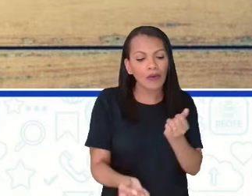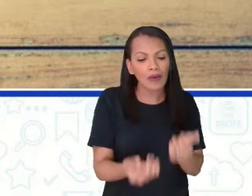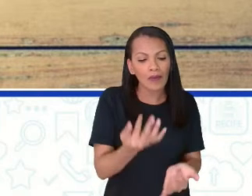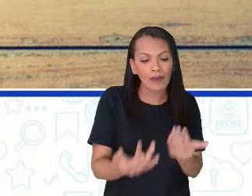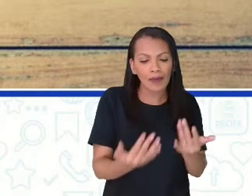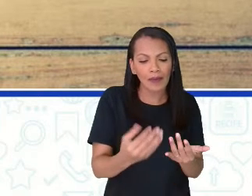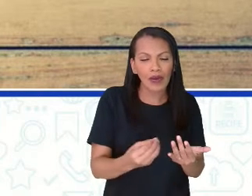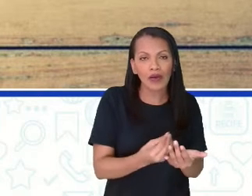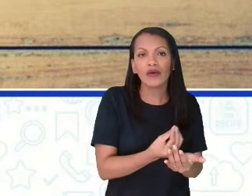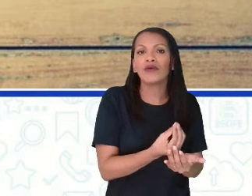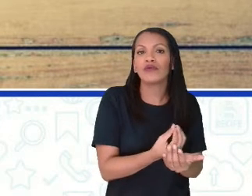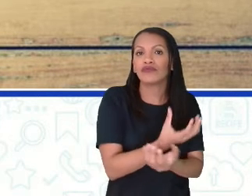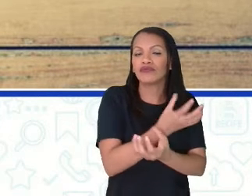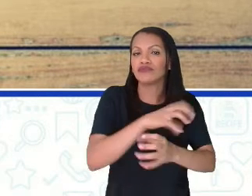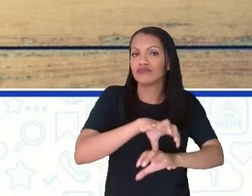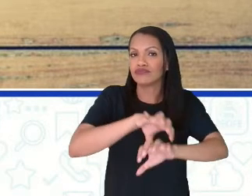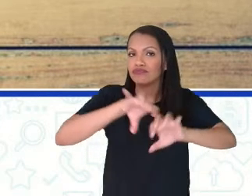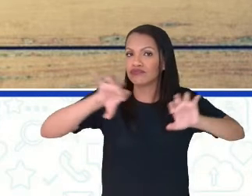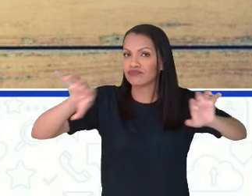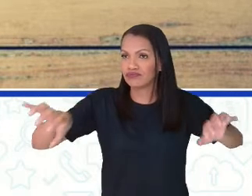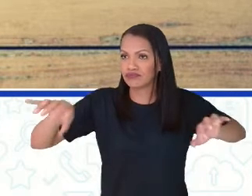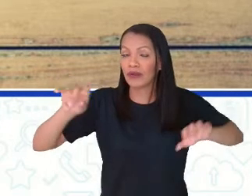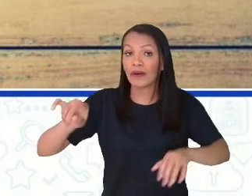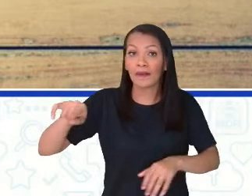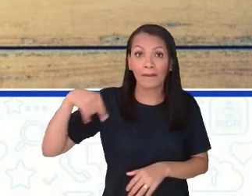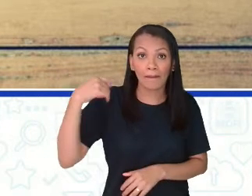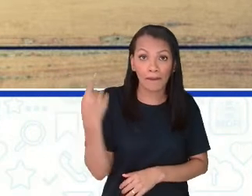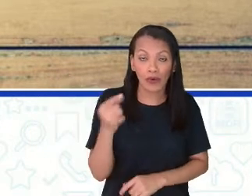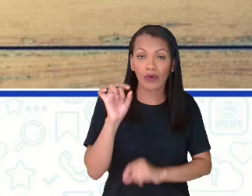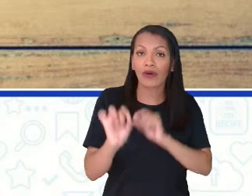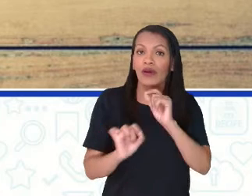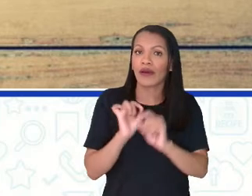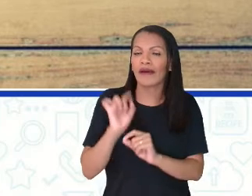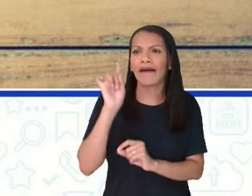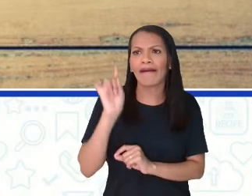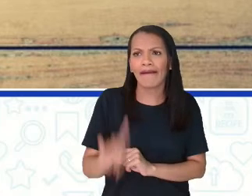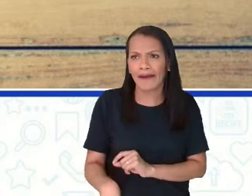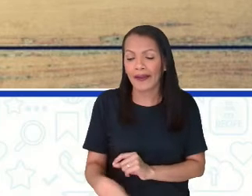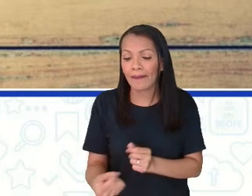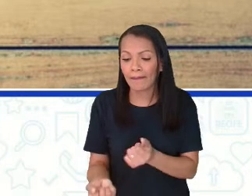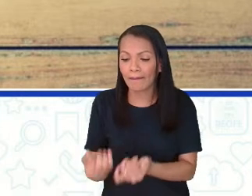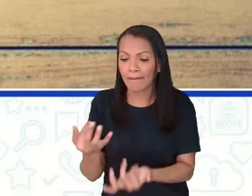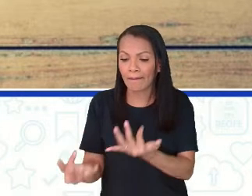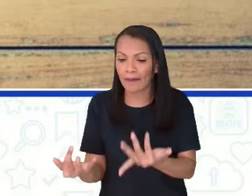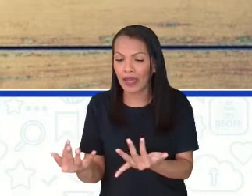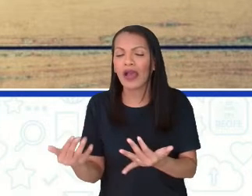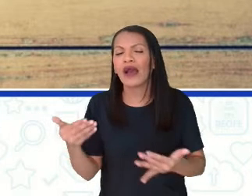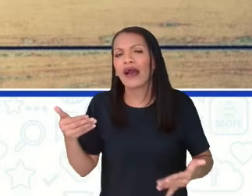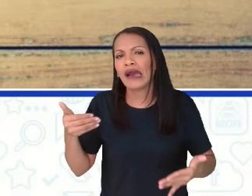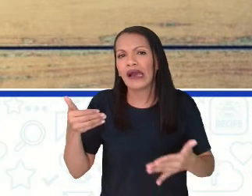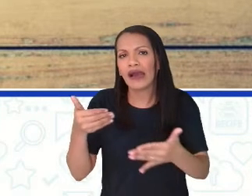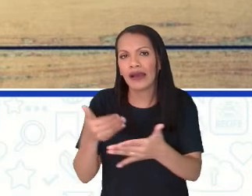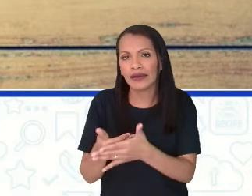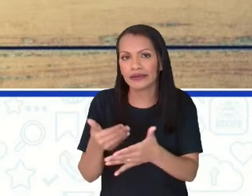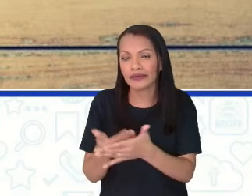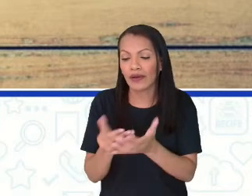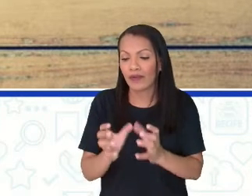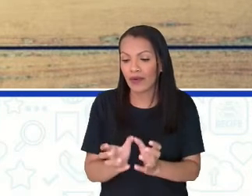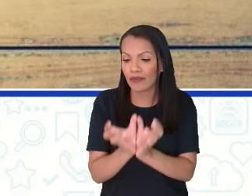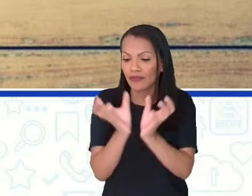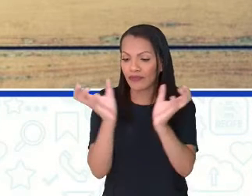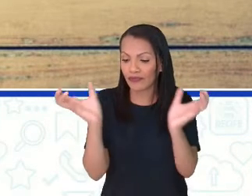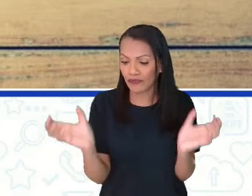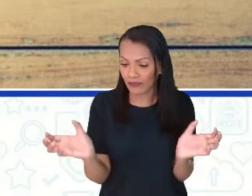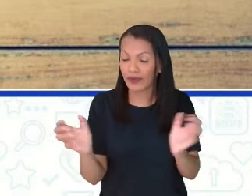O que é que vai acontecer depois? Em seguida, a solução é aquecida até separar o líquido que